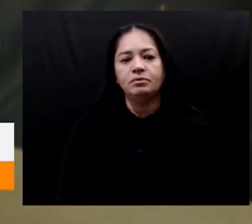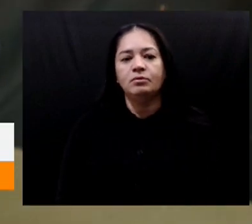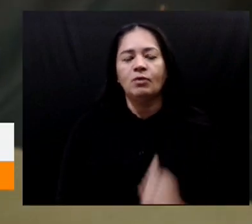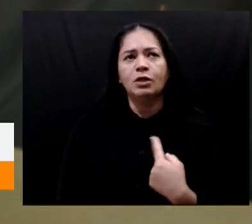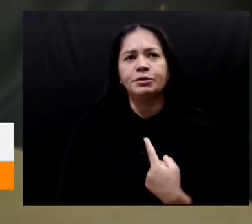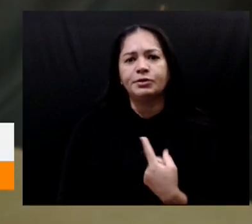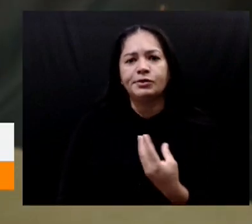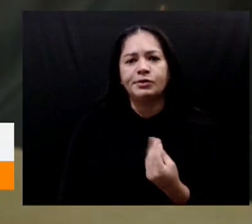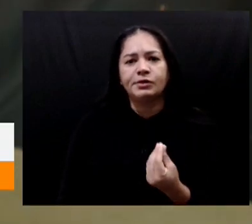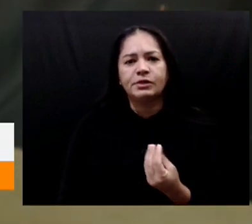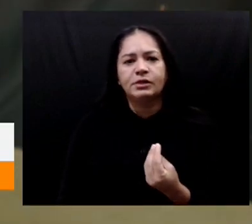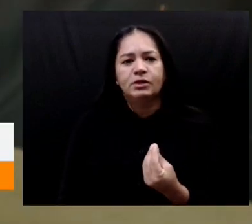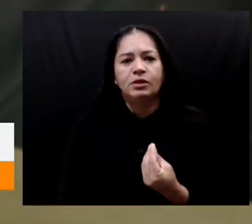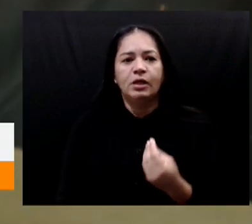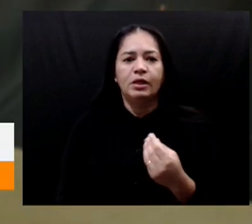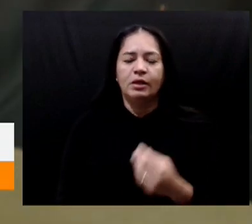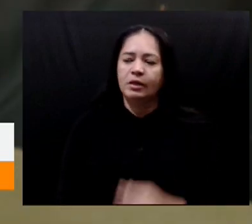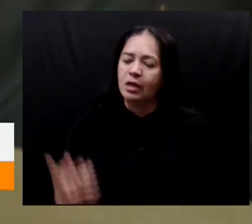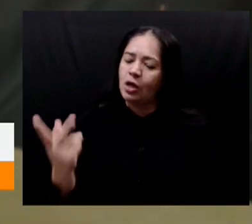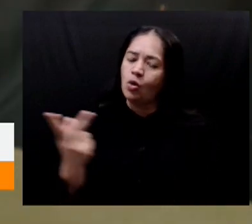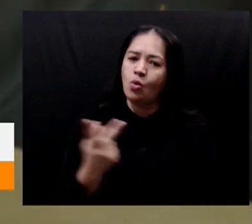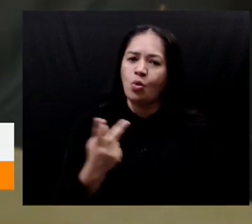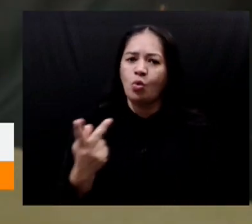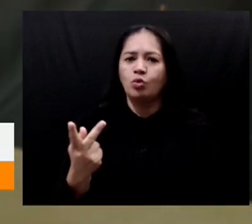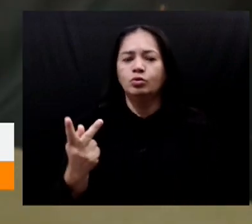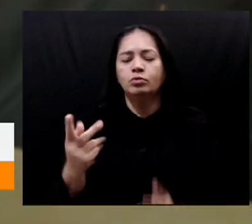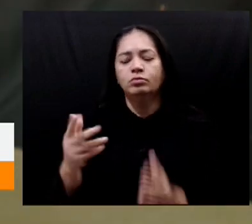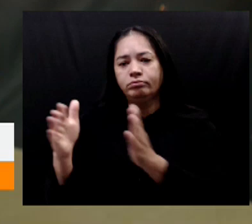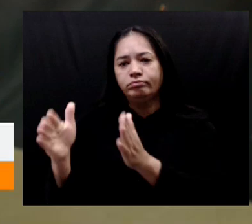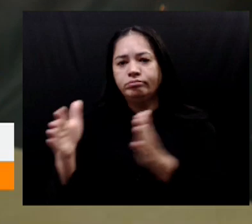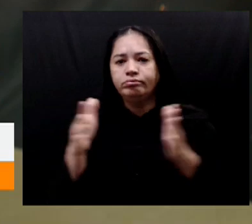as 2 os 2 lados aqui, tanto a